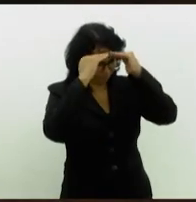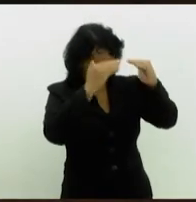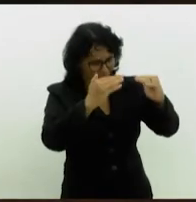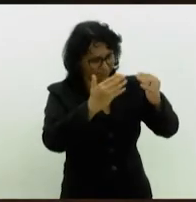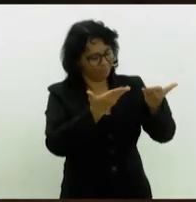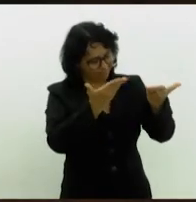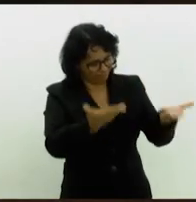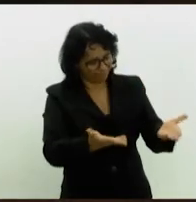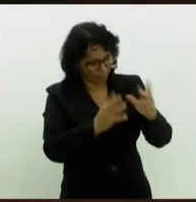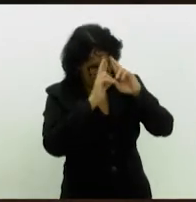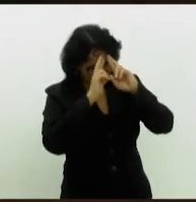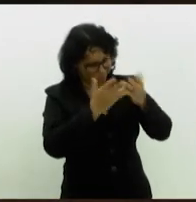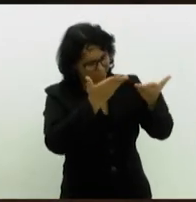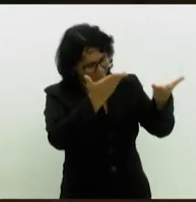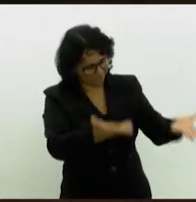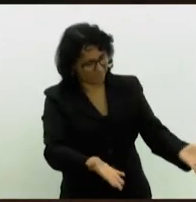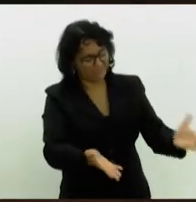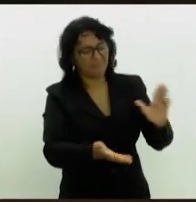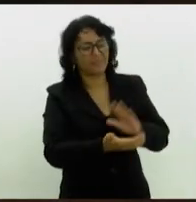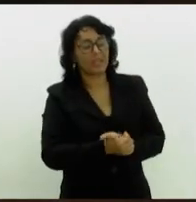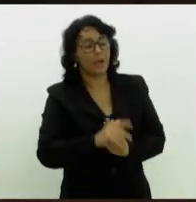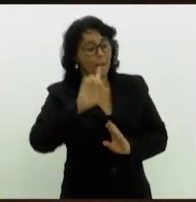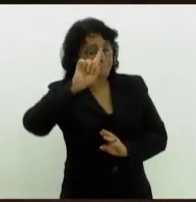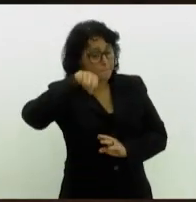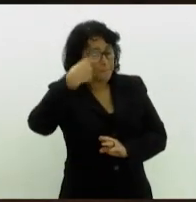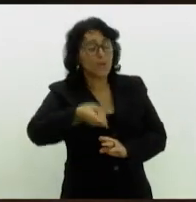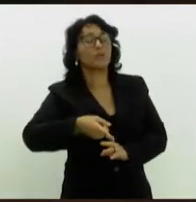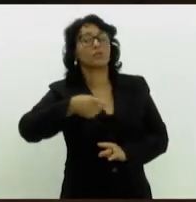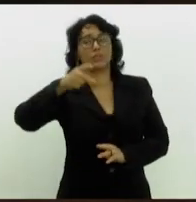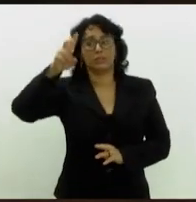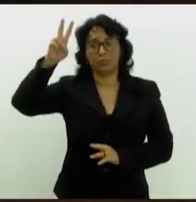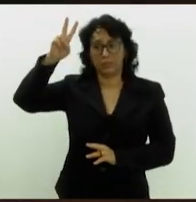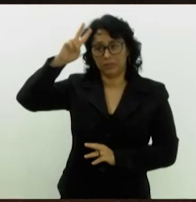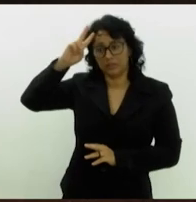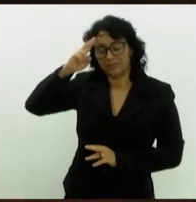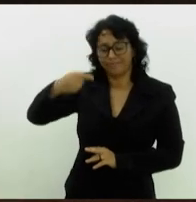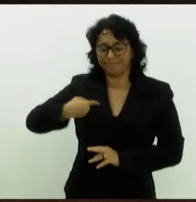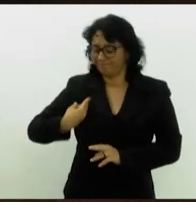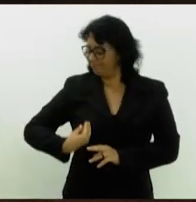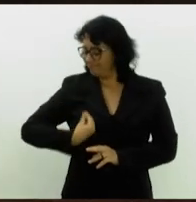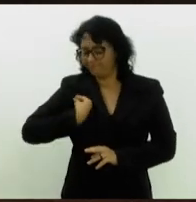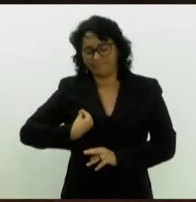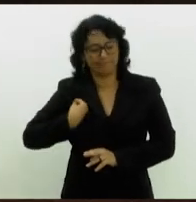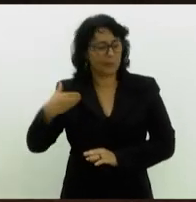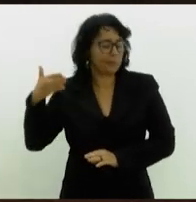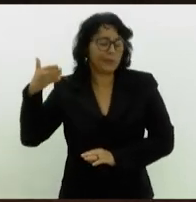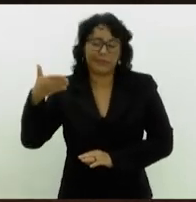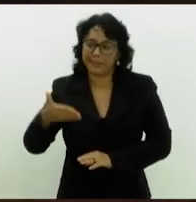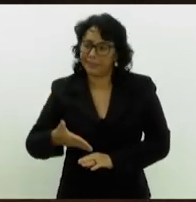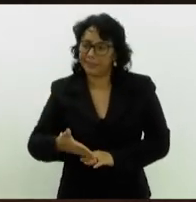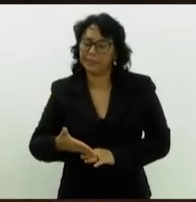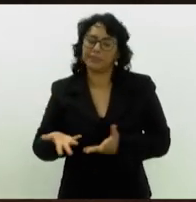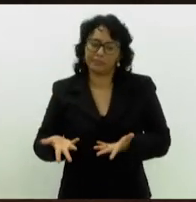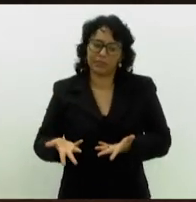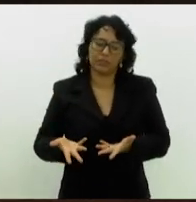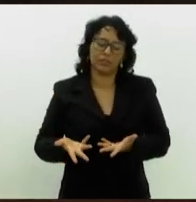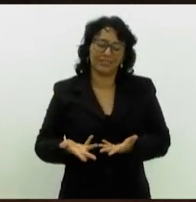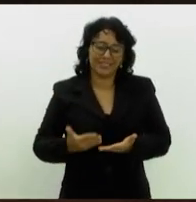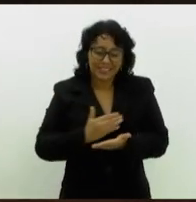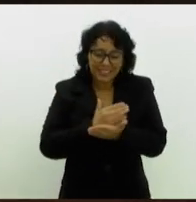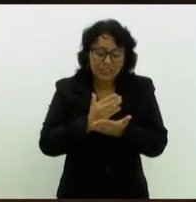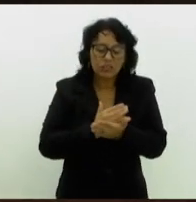visitando dizer que na próxima segunda-feira eu não poderei estar presente desde já lhe felicito e